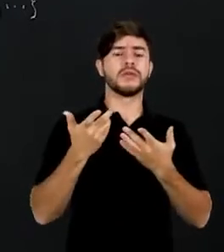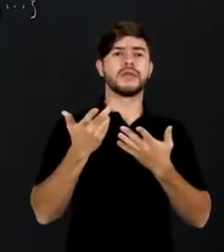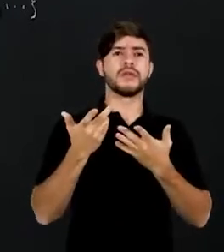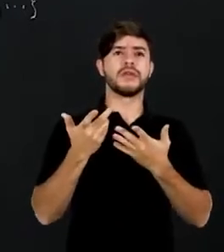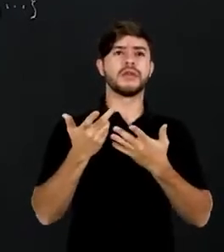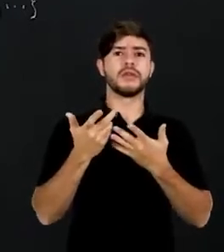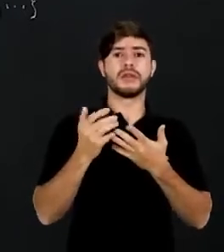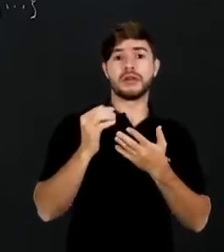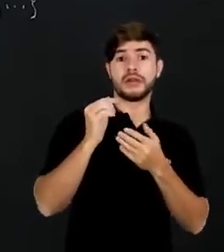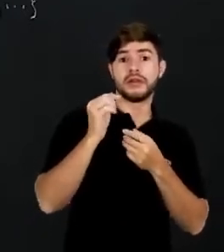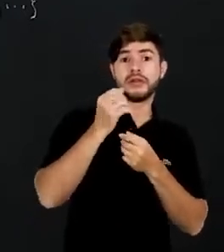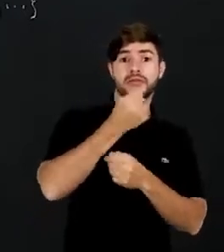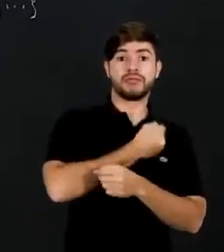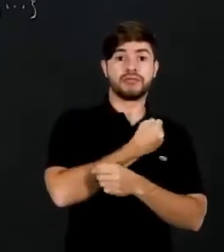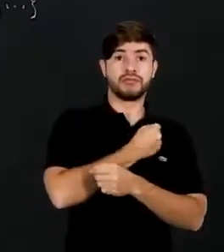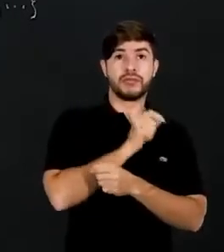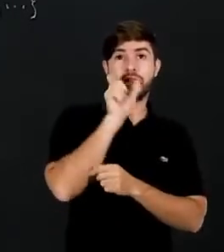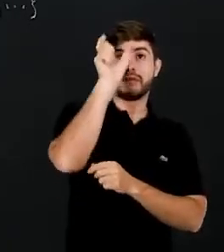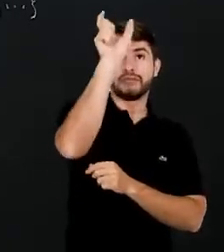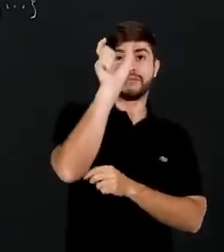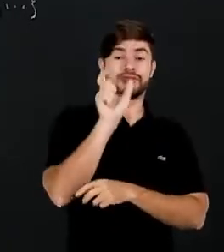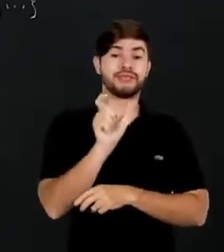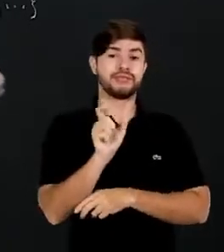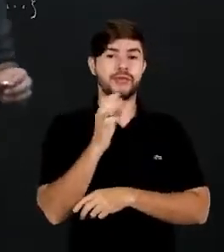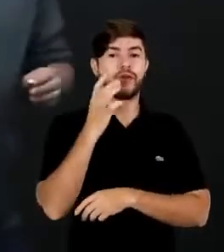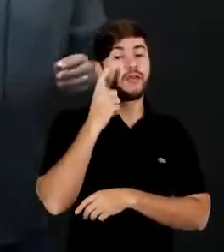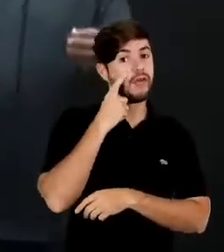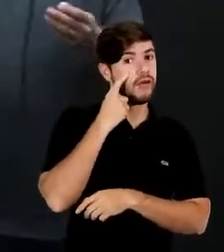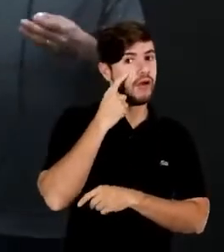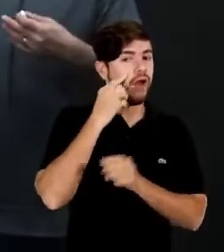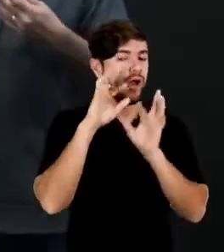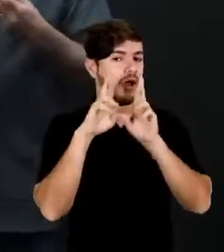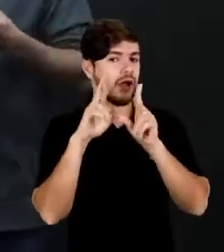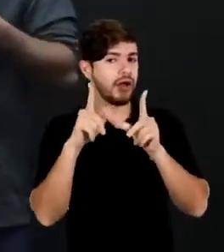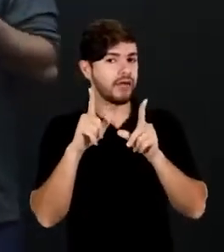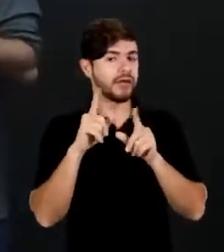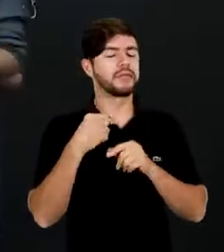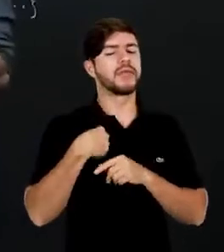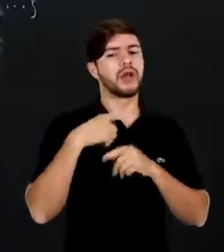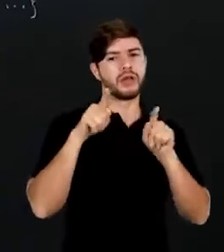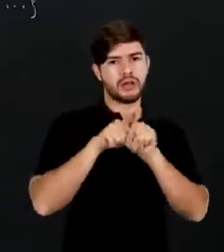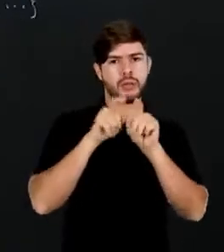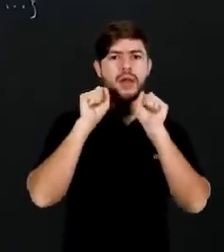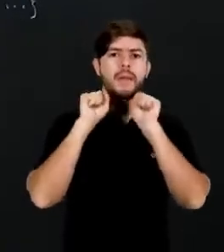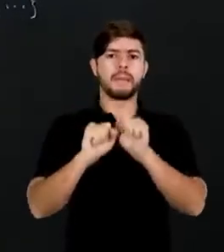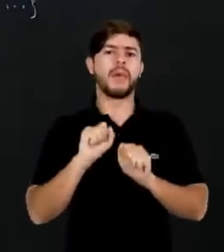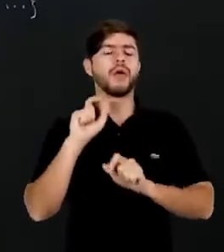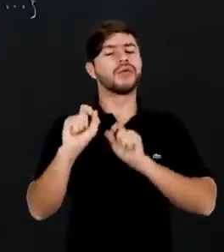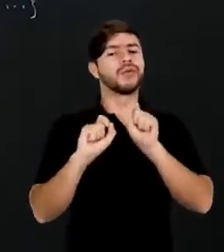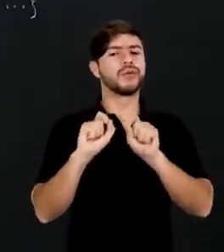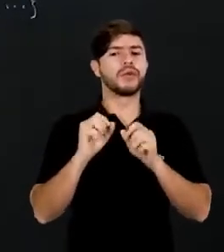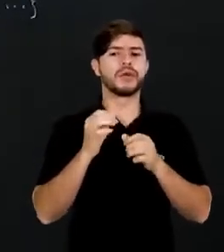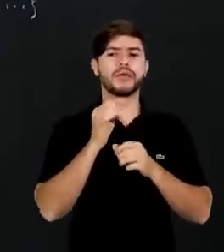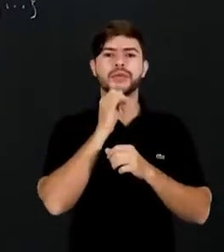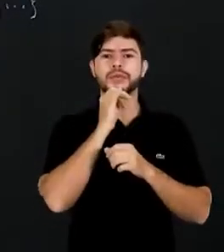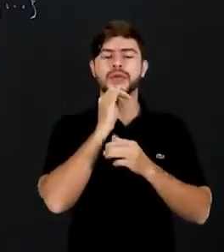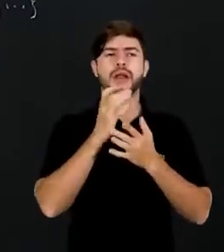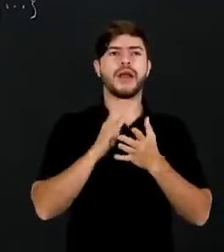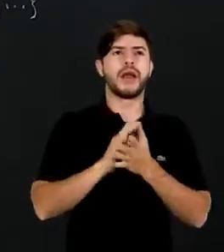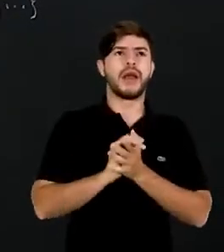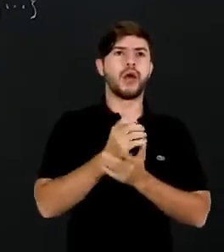forma de fração, tá? Agora, olha a diferença. Eu também posso escrever, de repente, um